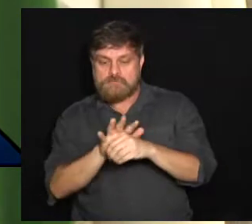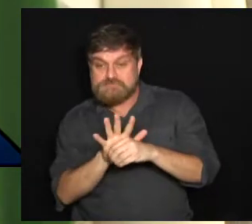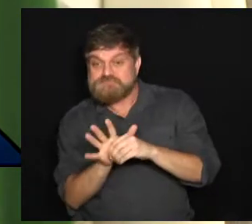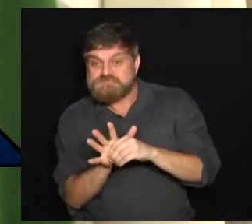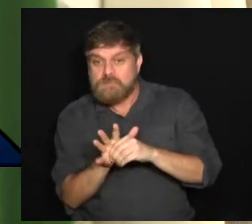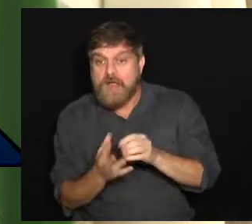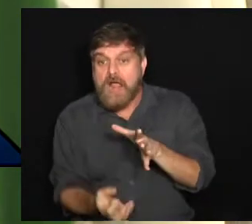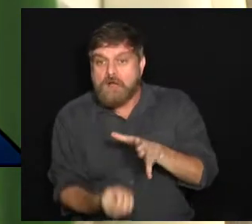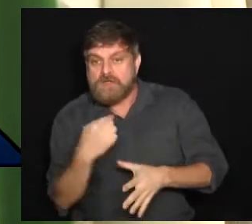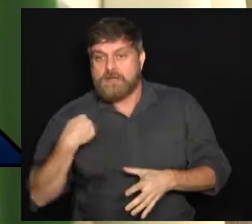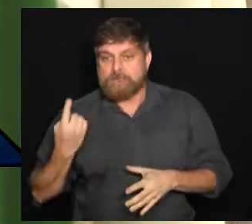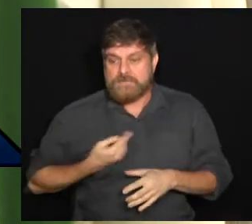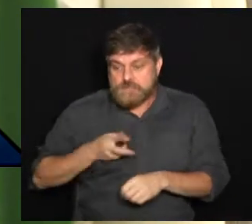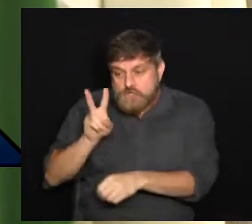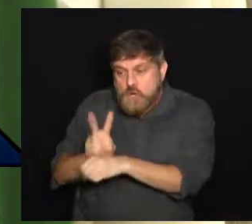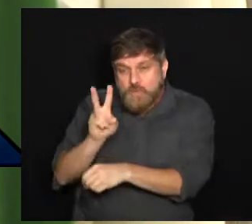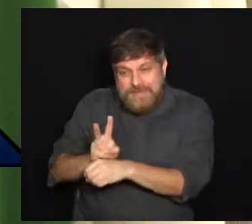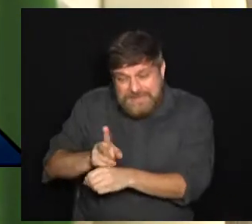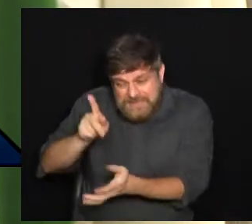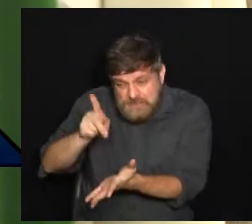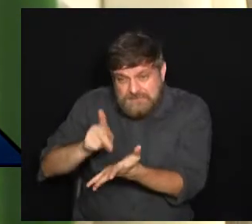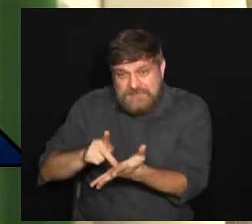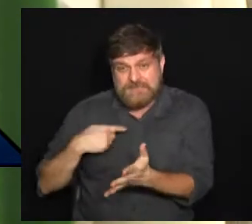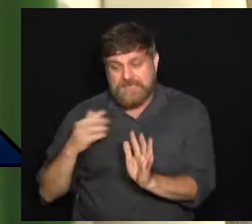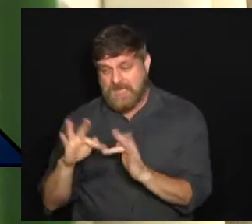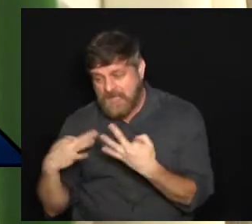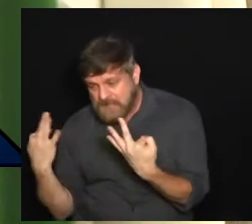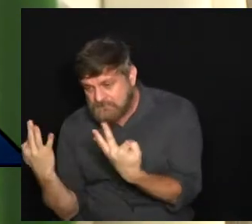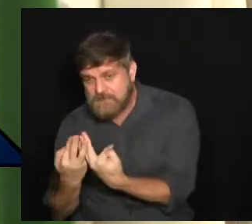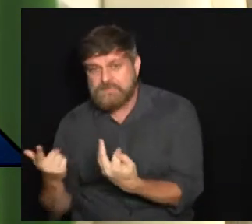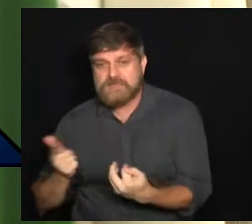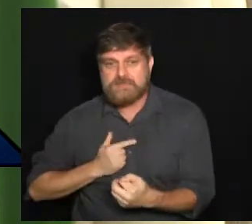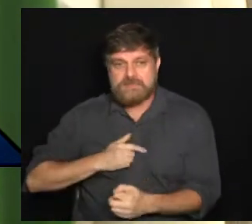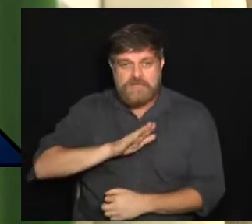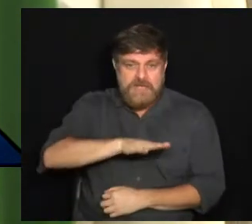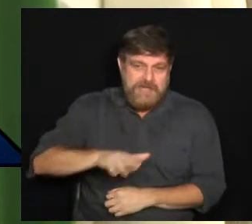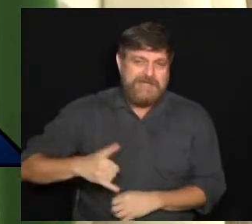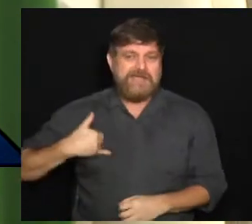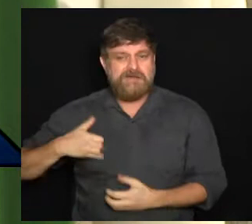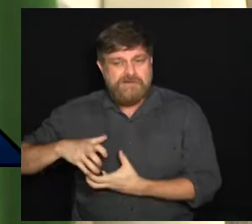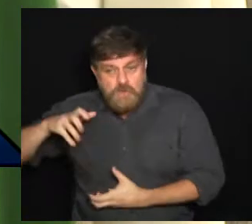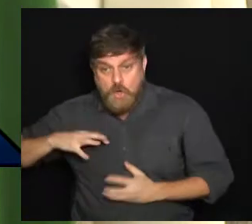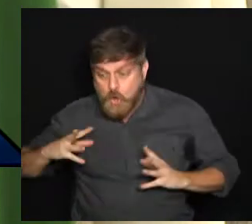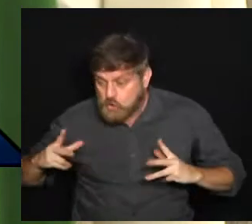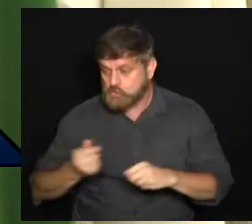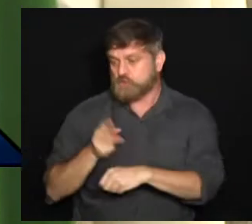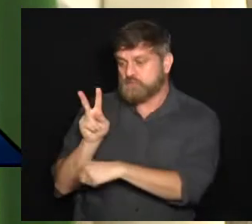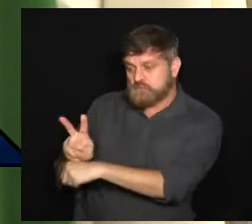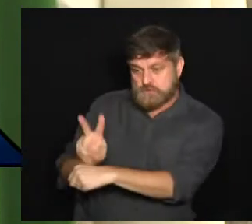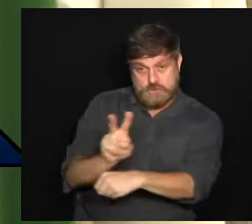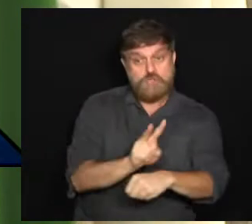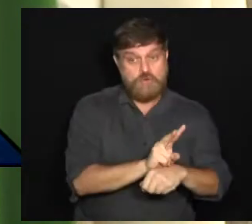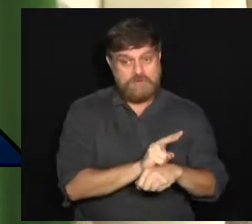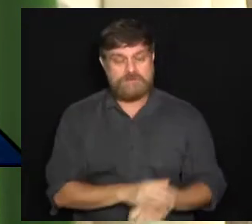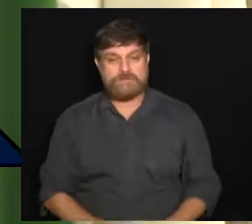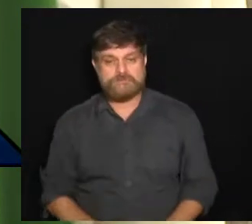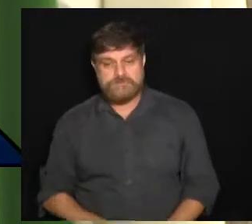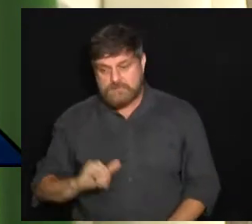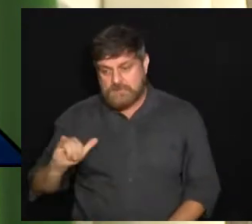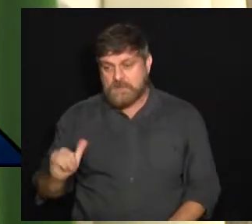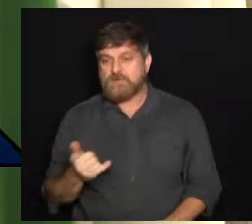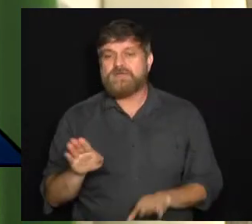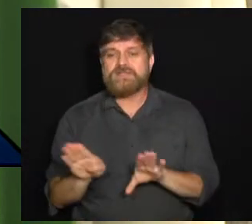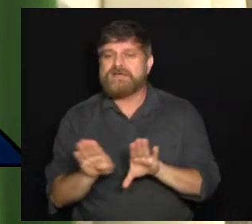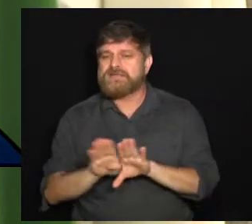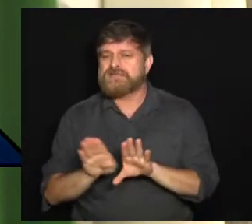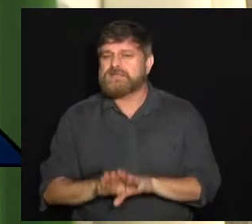de fato, preservar e proteger, né, as nossas famílias, os nossos pequenos, os nossos idosos e todo mundo. Vou aproveitar um pouquinho mais sobre a